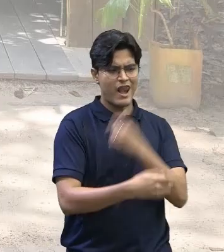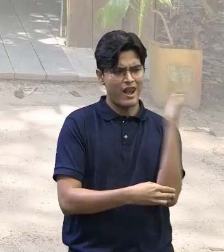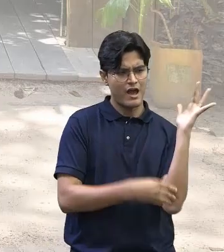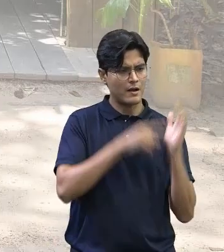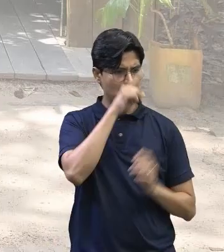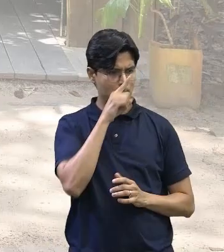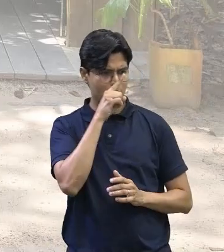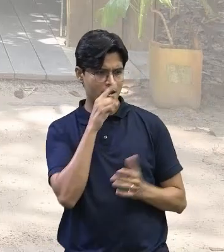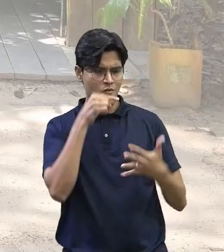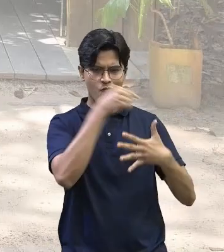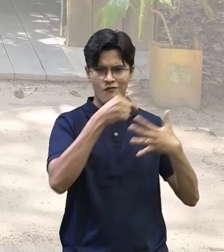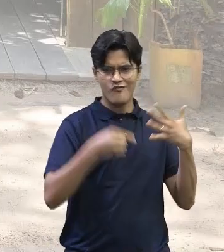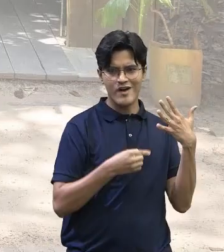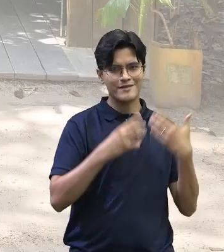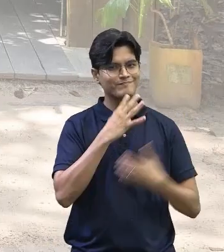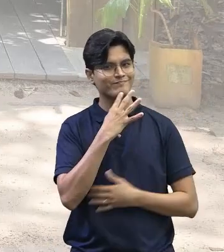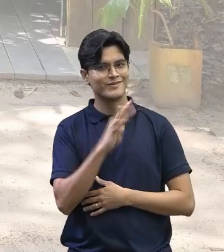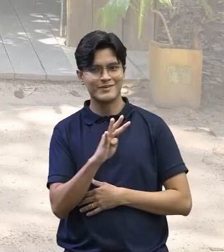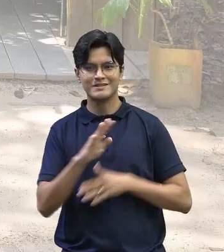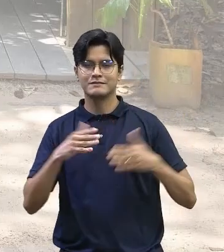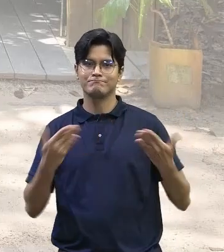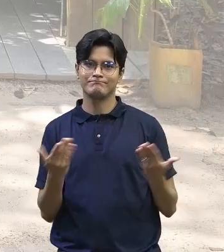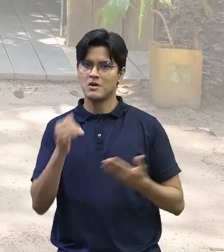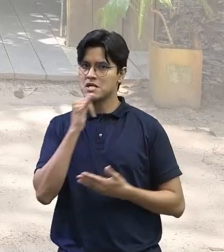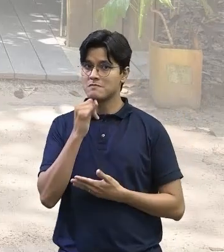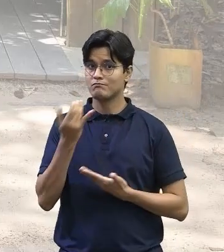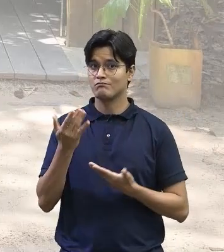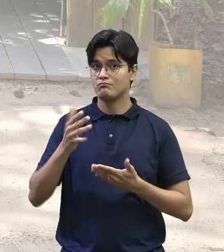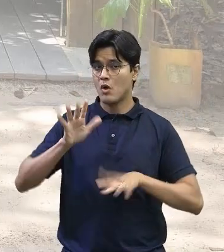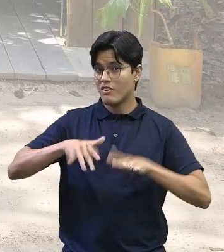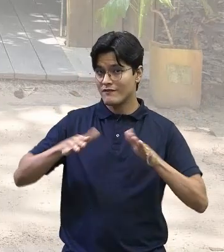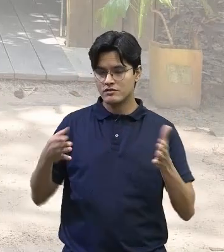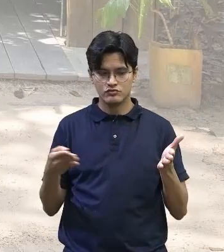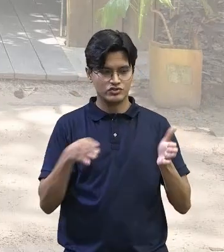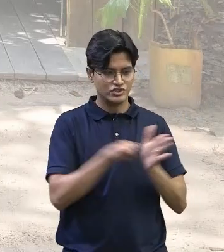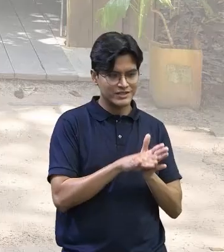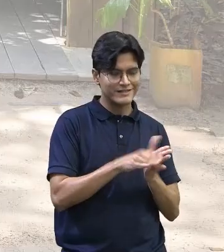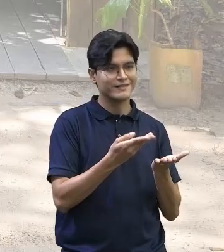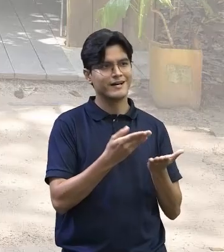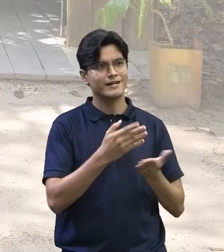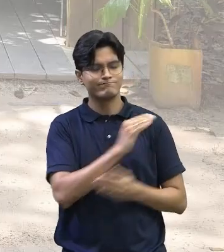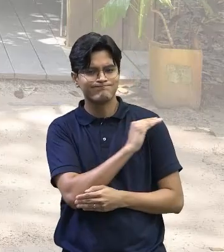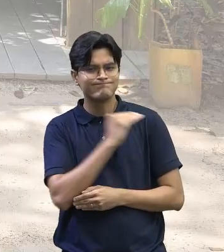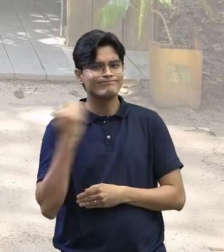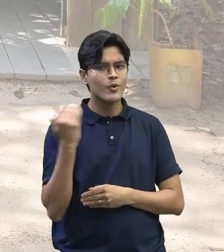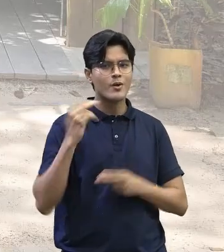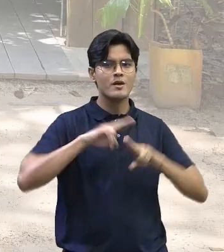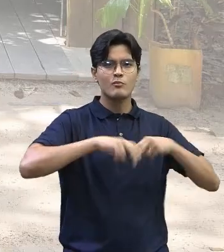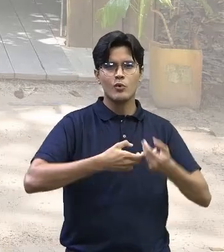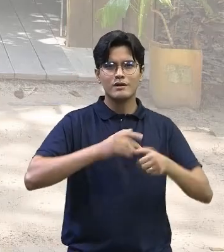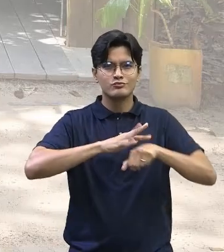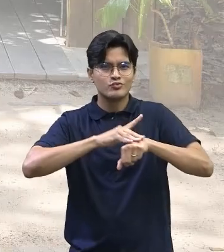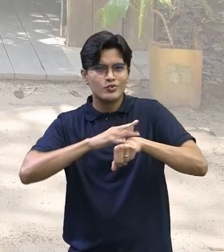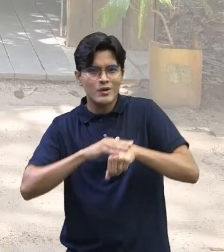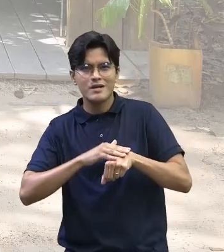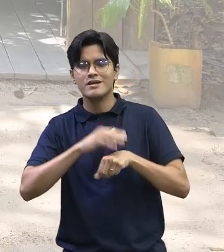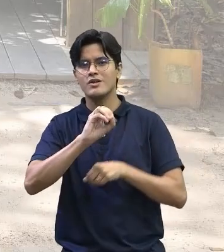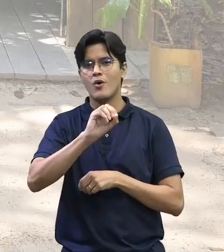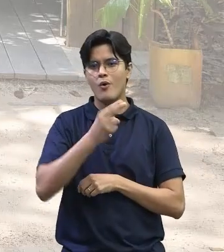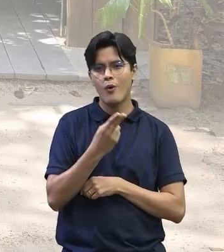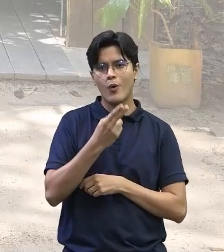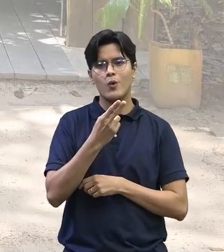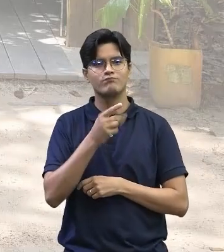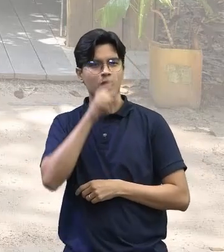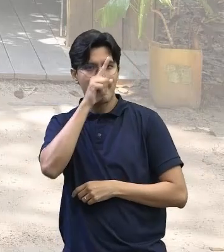quando vinha para cá, ele logo morria, ou podia ser de malária, ou podia ser de qualquer outro tipo de doença, ou até mesmo de perigo que a